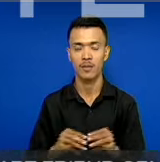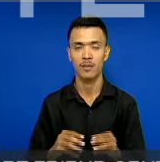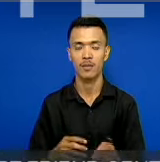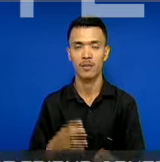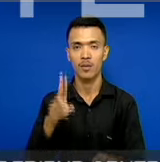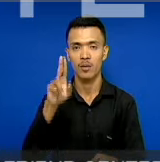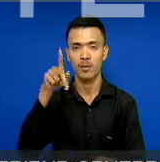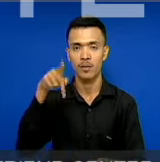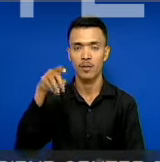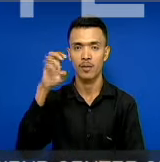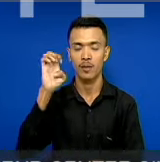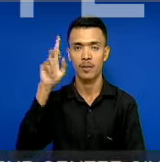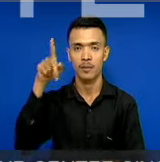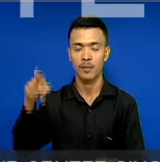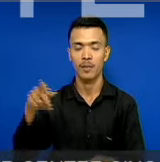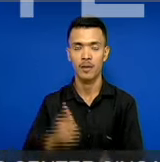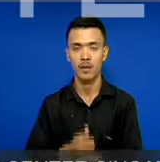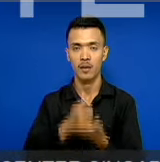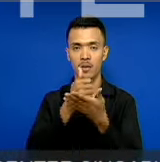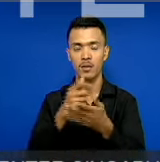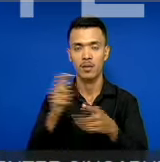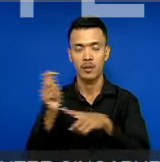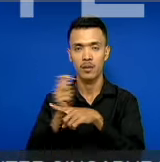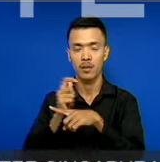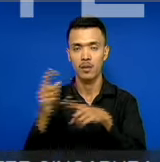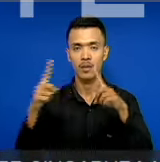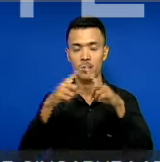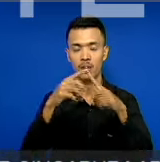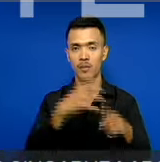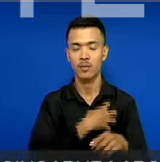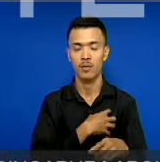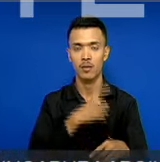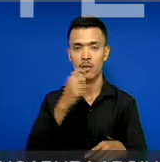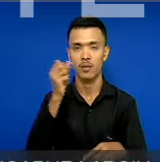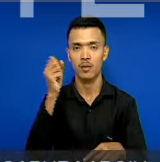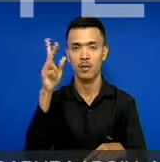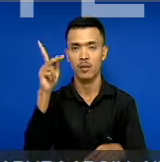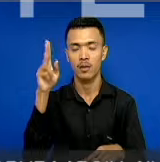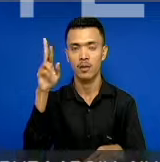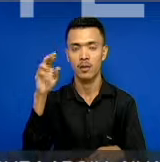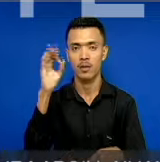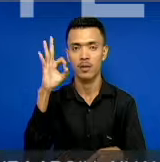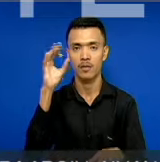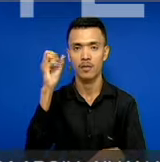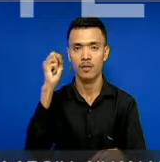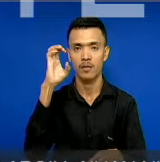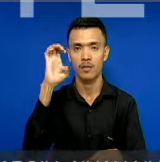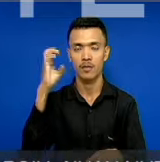Unidade Especial Polícia facilita treinamento tática para Polícia Taksforce, hodi Atua, Konfrontu e Terrenu.